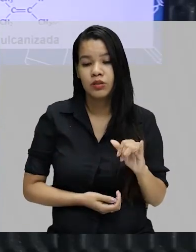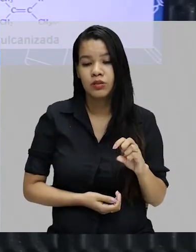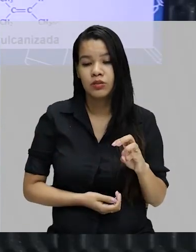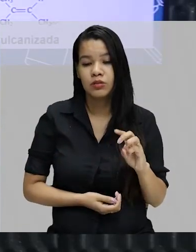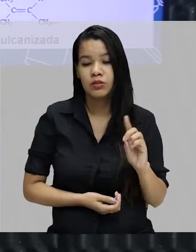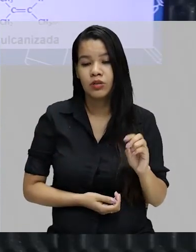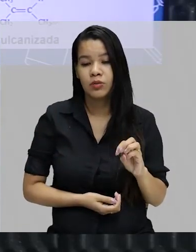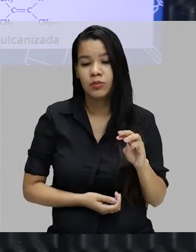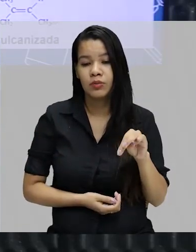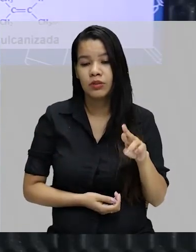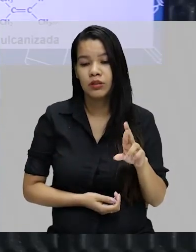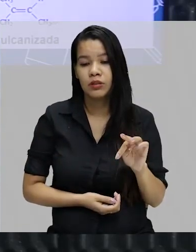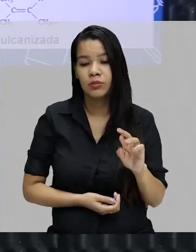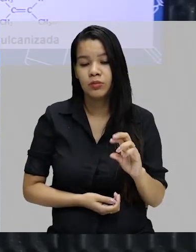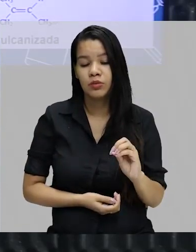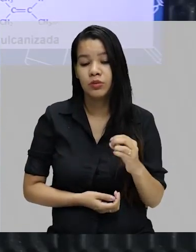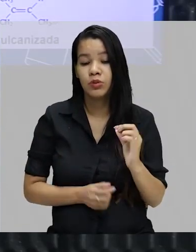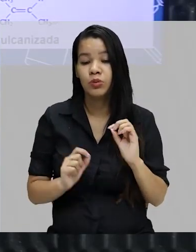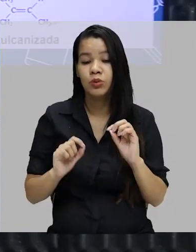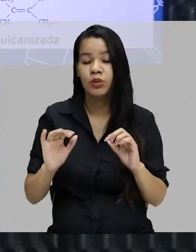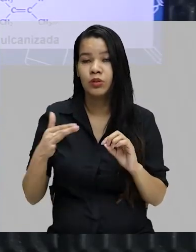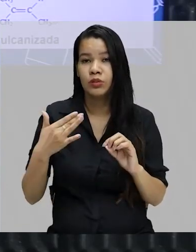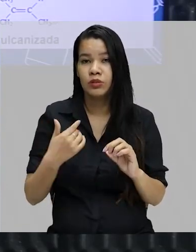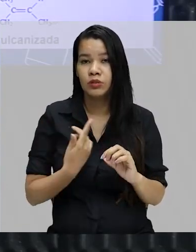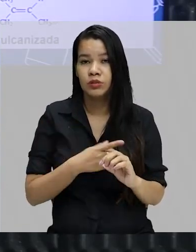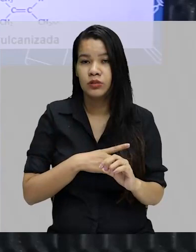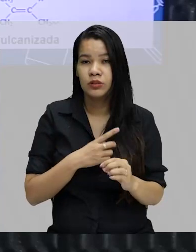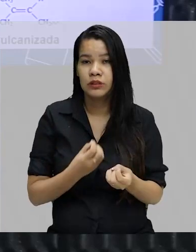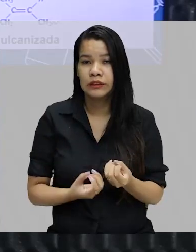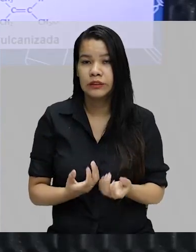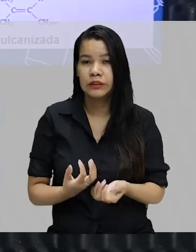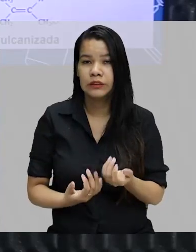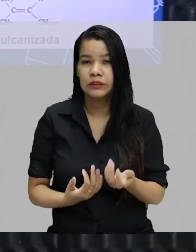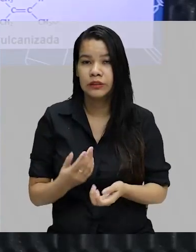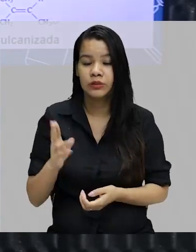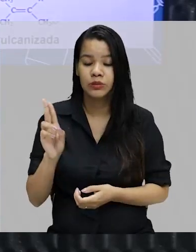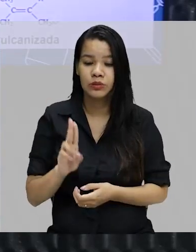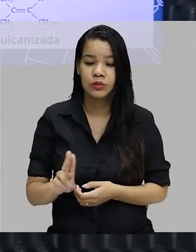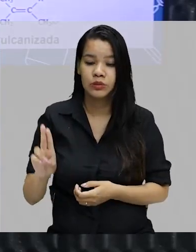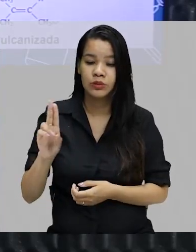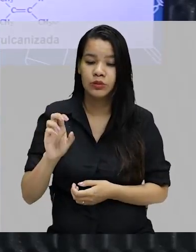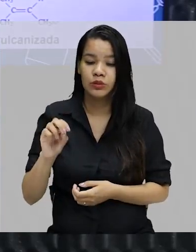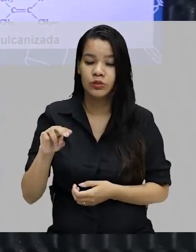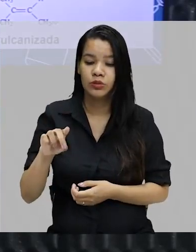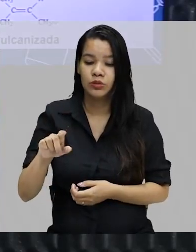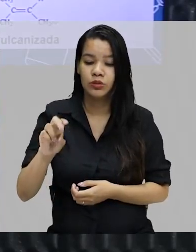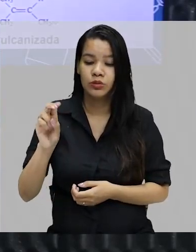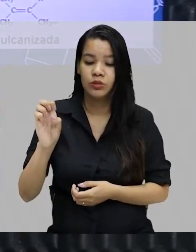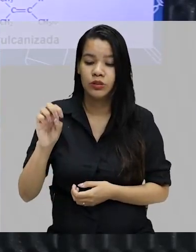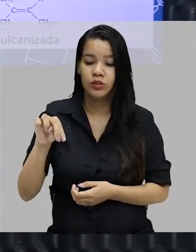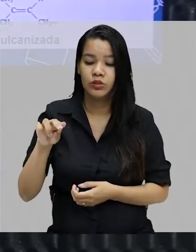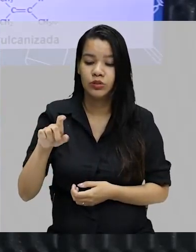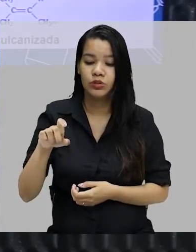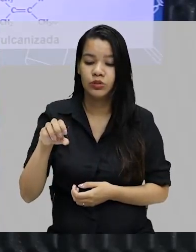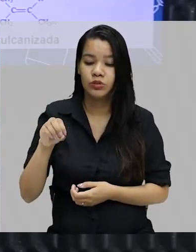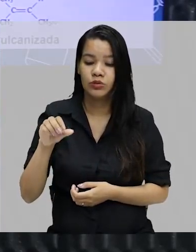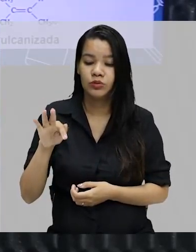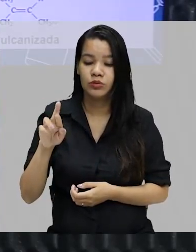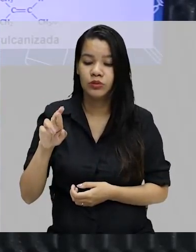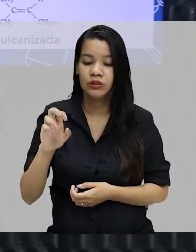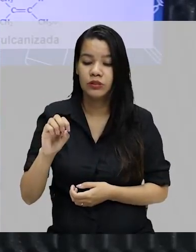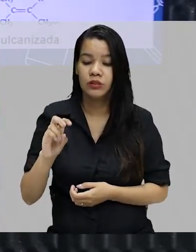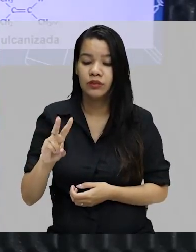poliisopreno. O que acontece? Quando a gente vai aquecer utilizando o enxofre vai estar